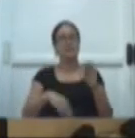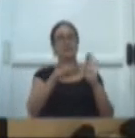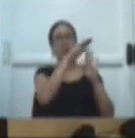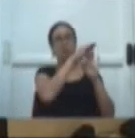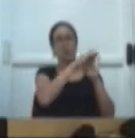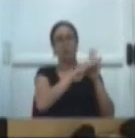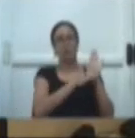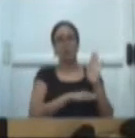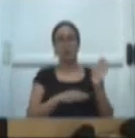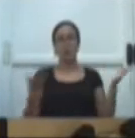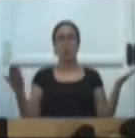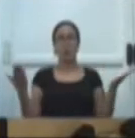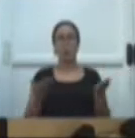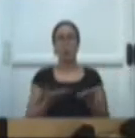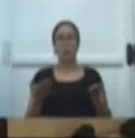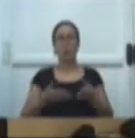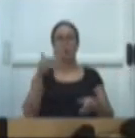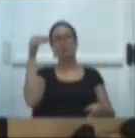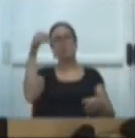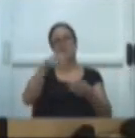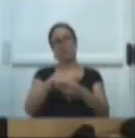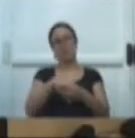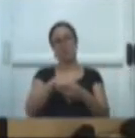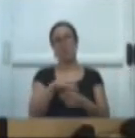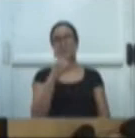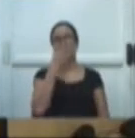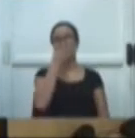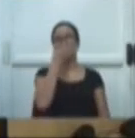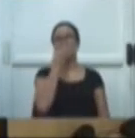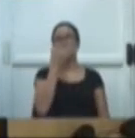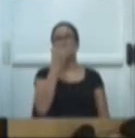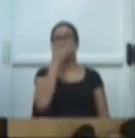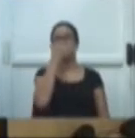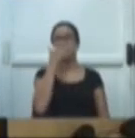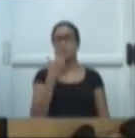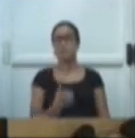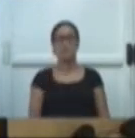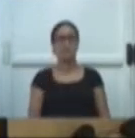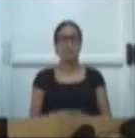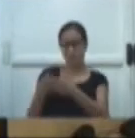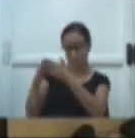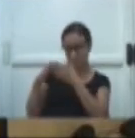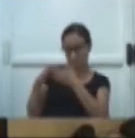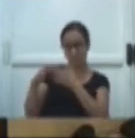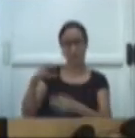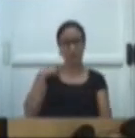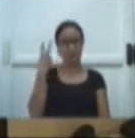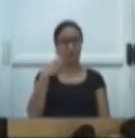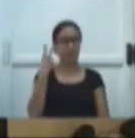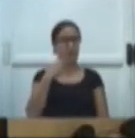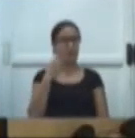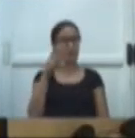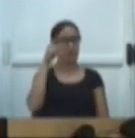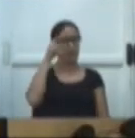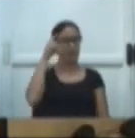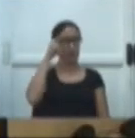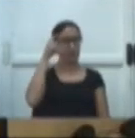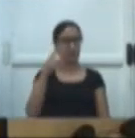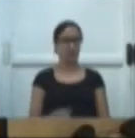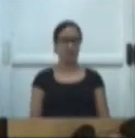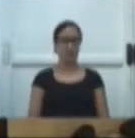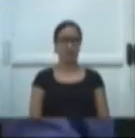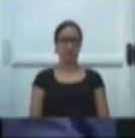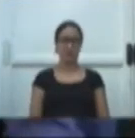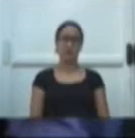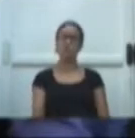e tem que ser votado ainda nesta noite. Questão de ordem, senhores. Uma questão de ordem ao vereador José Faridzani. Só para registrar